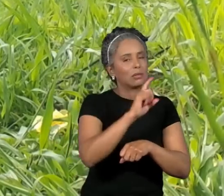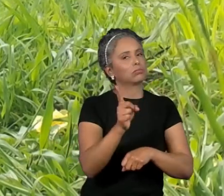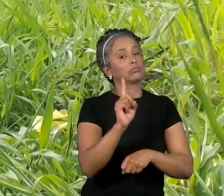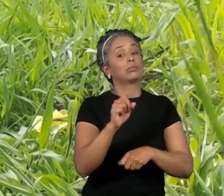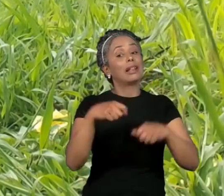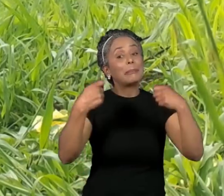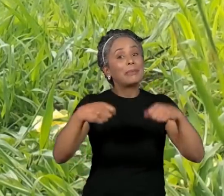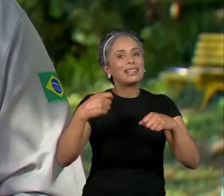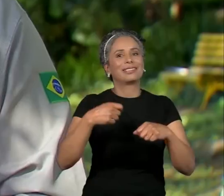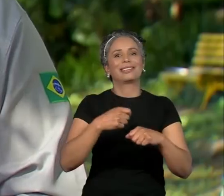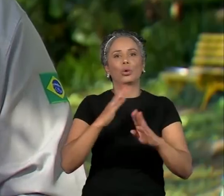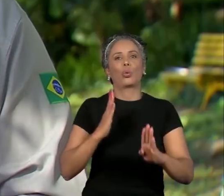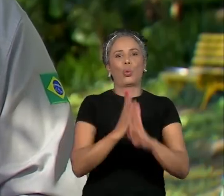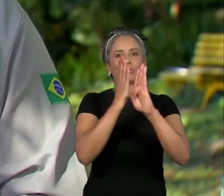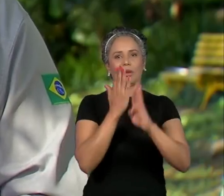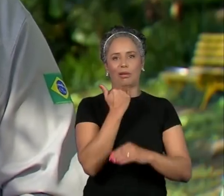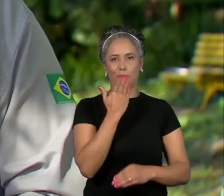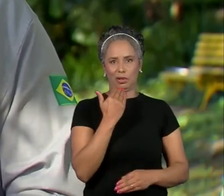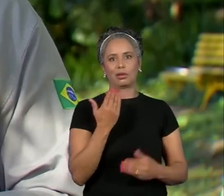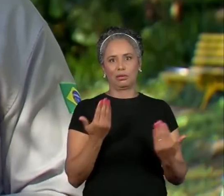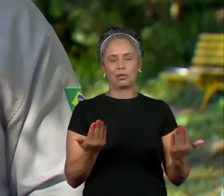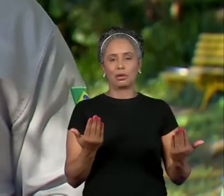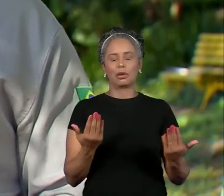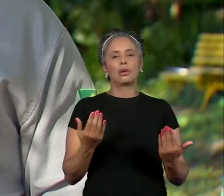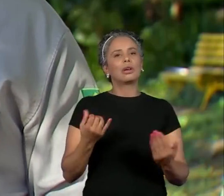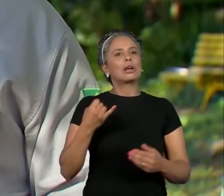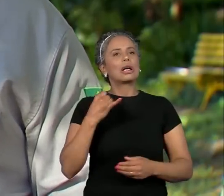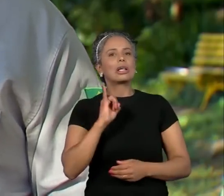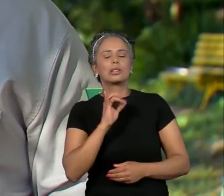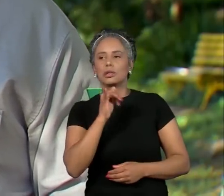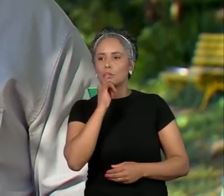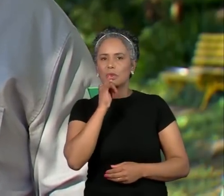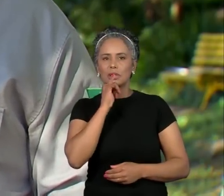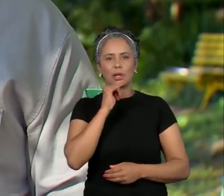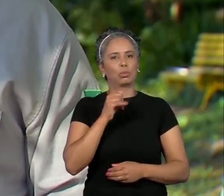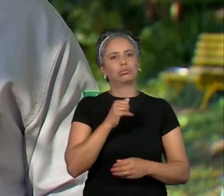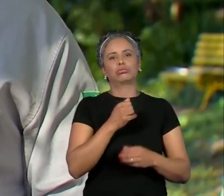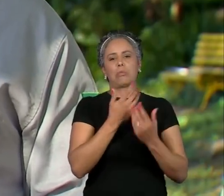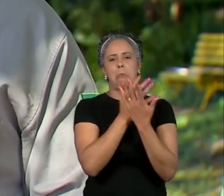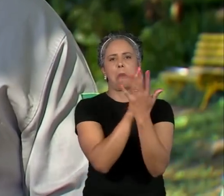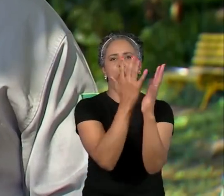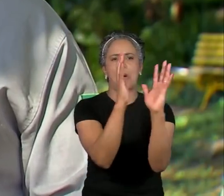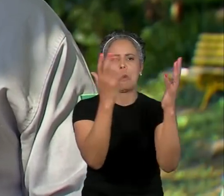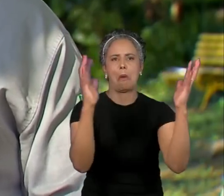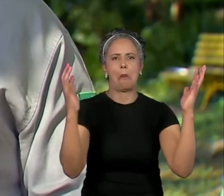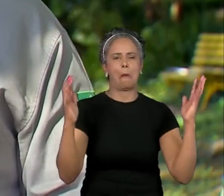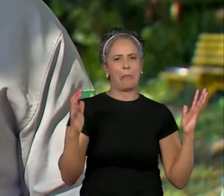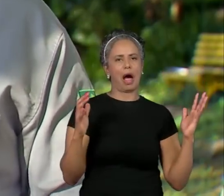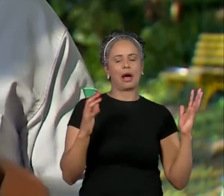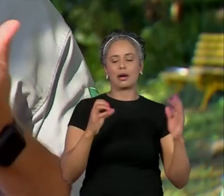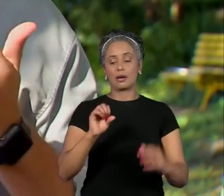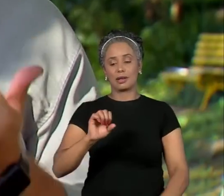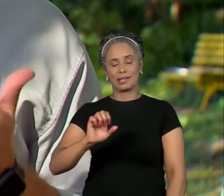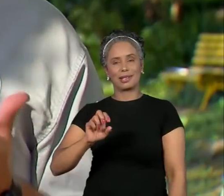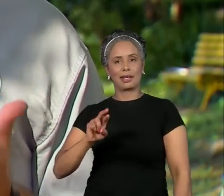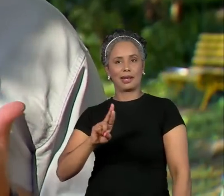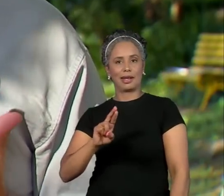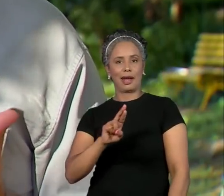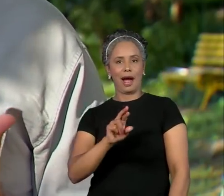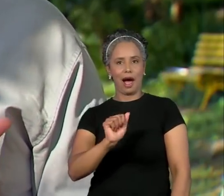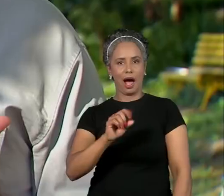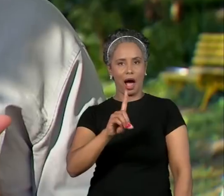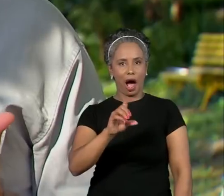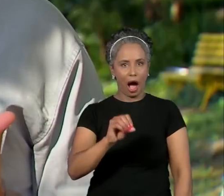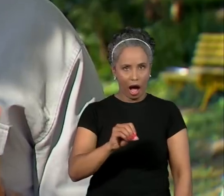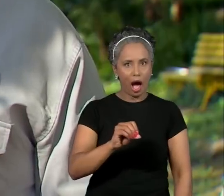alimento dele. Se o lugar que ele vai ser solto é um cerrado nativo, então ele precisa saber quais frutas que tem naquele